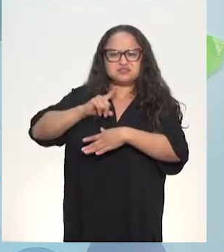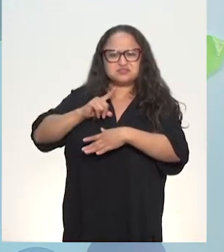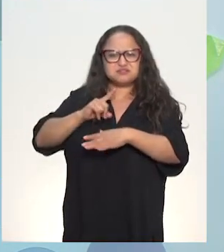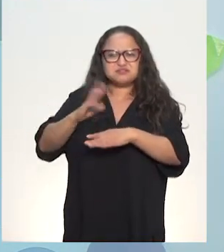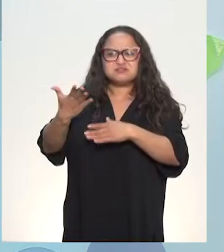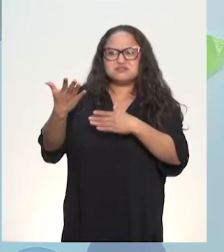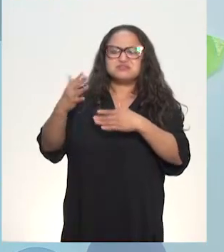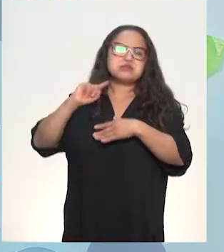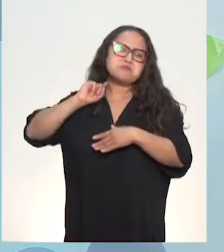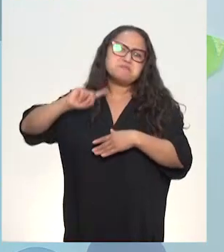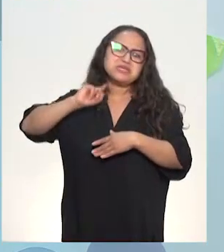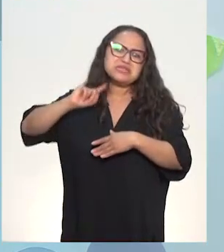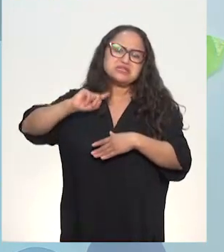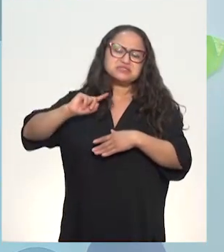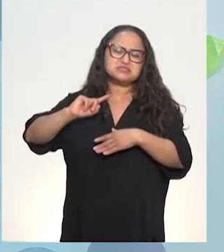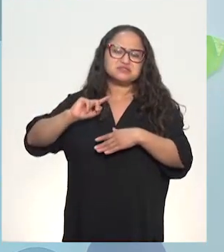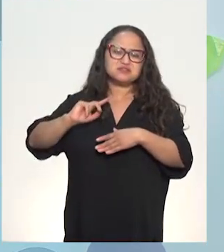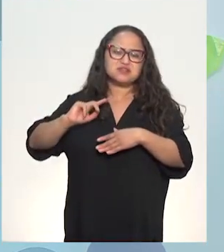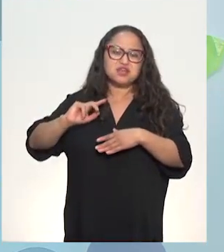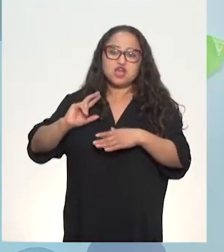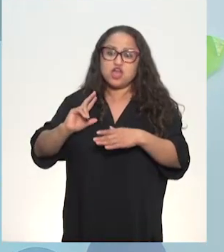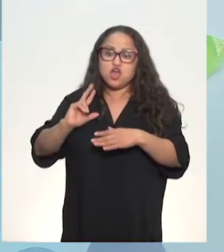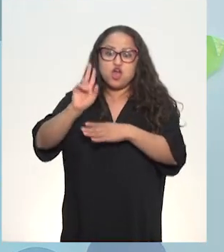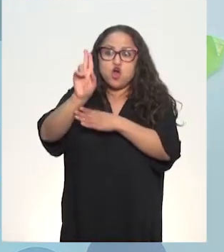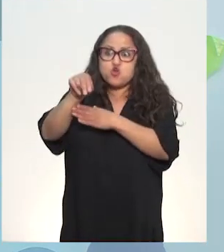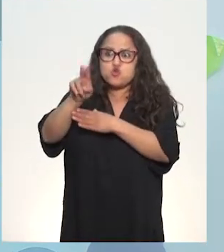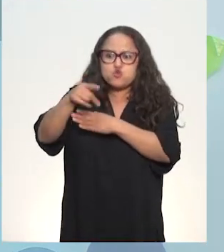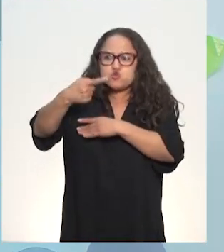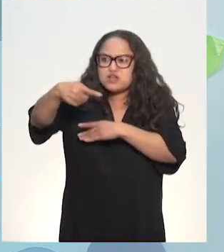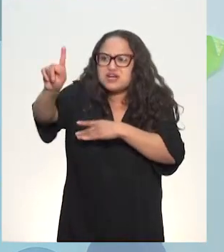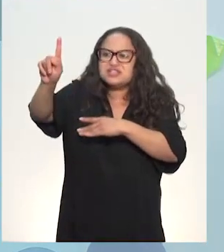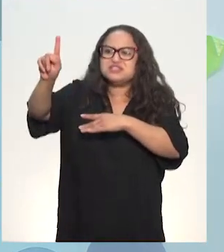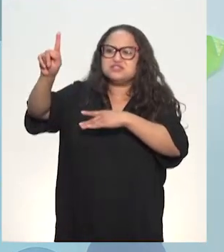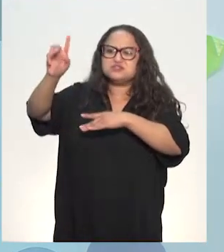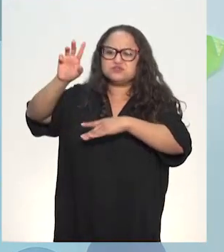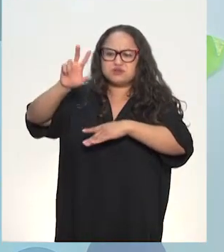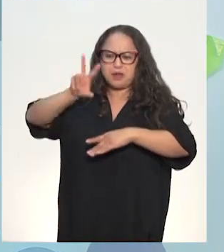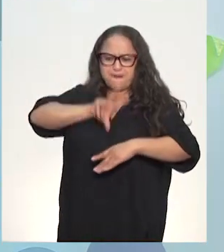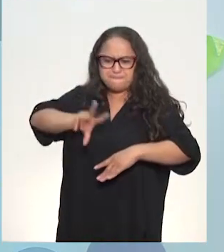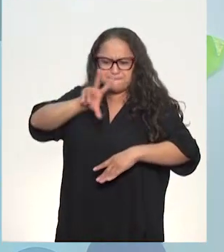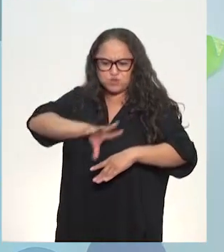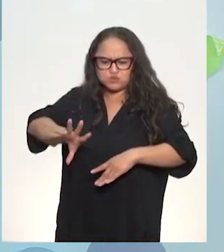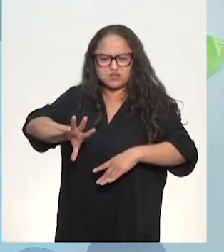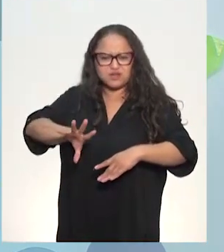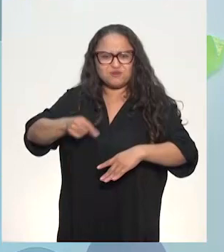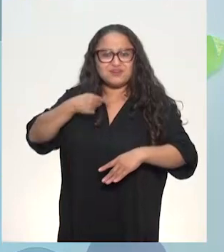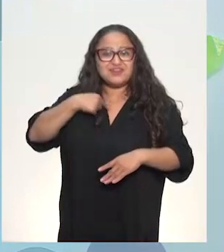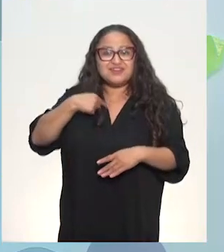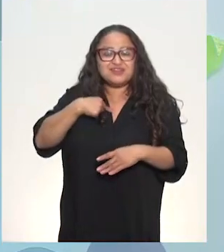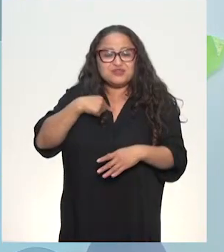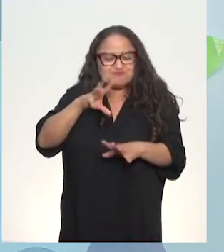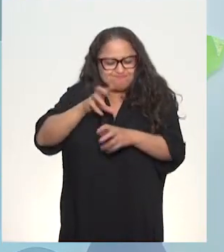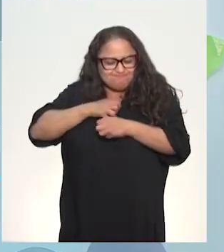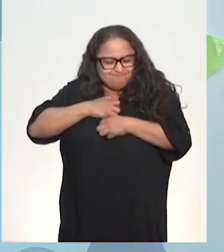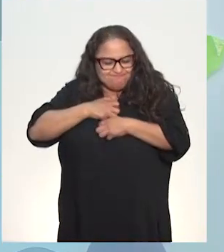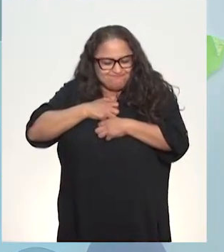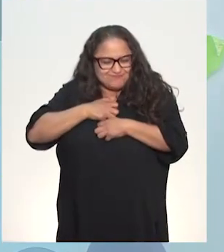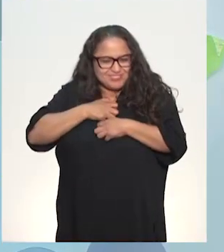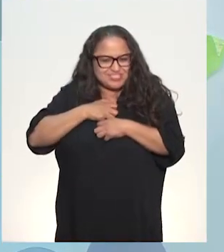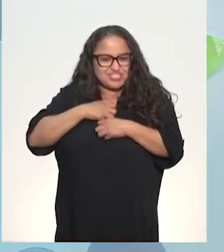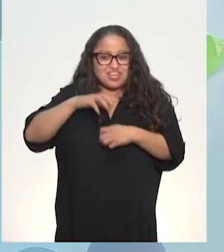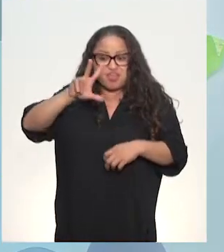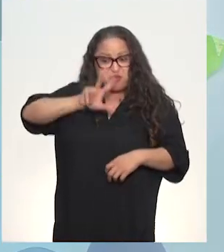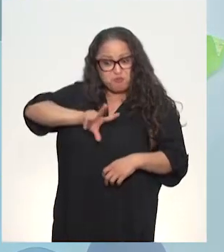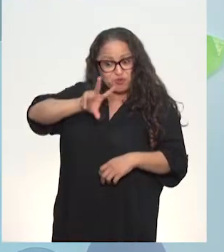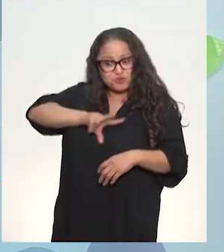de Campos. E sem nunca ter ido a Portugal, Lisboa, eu me senti em Lisboa, lendo Álvaro de Campos ou Fernando